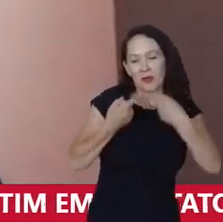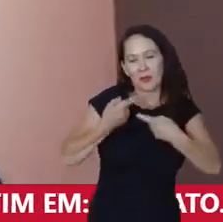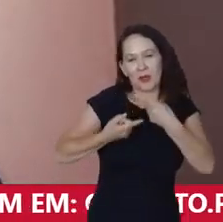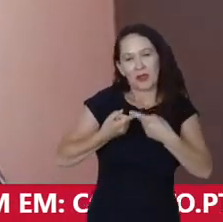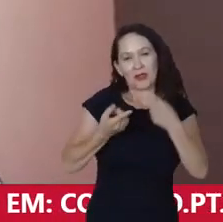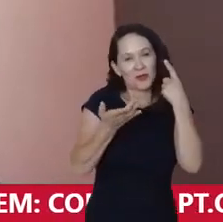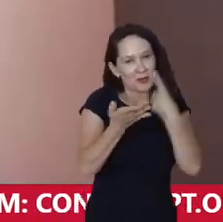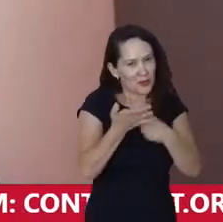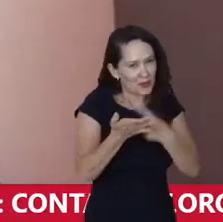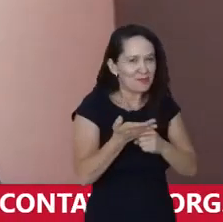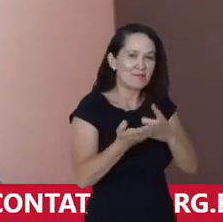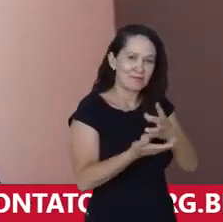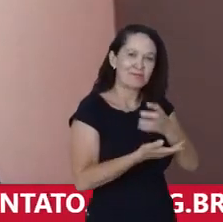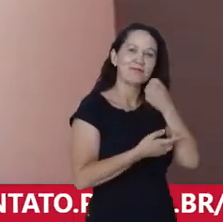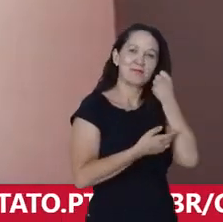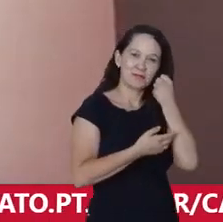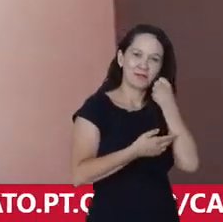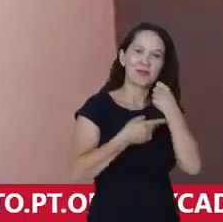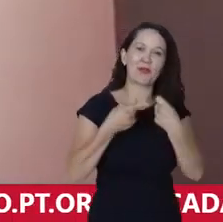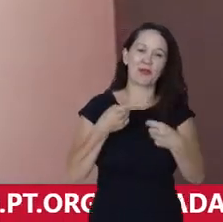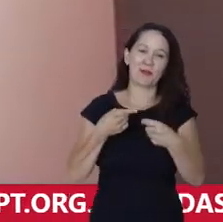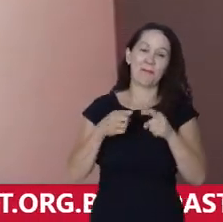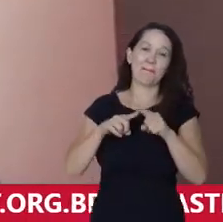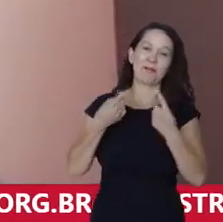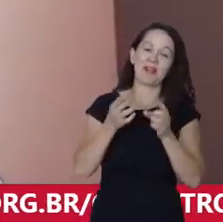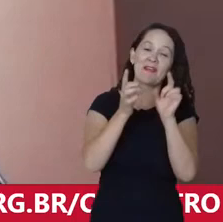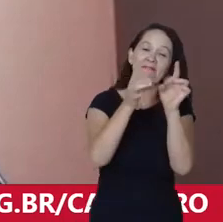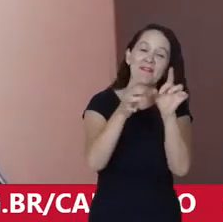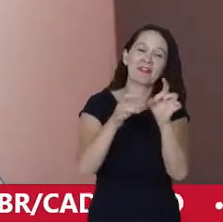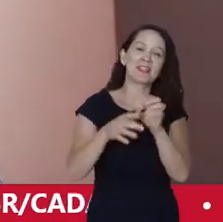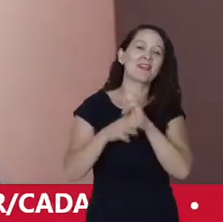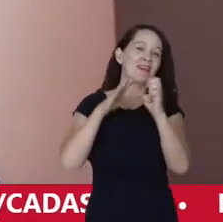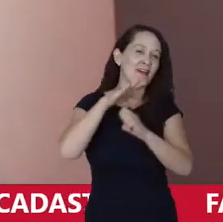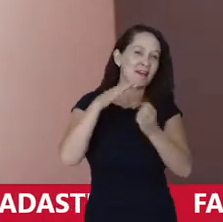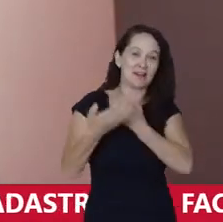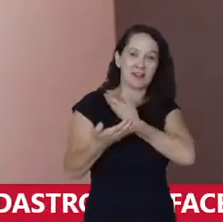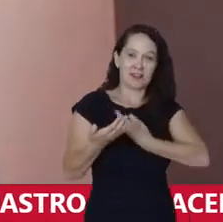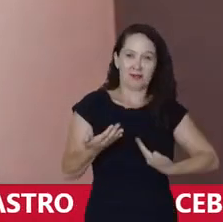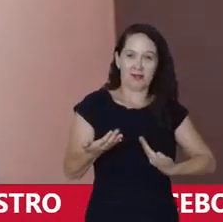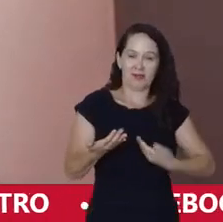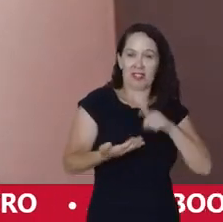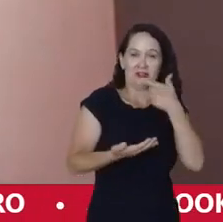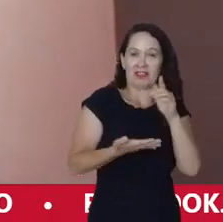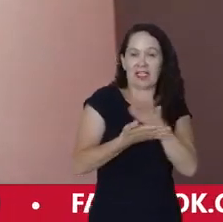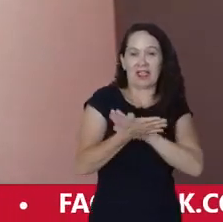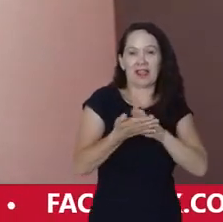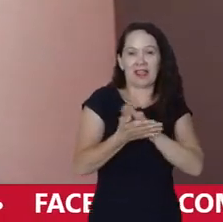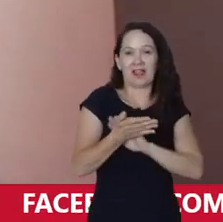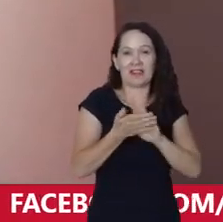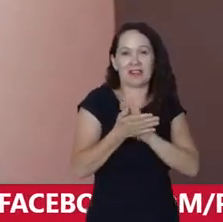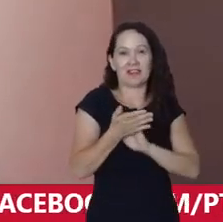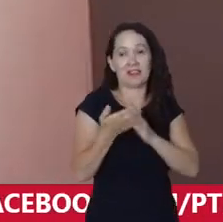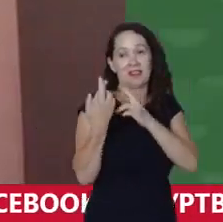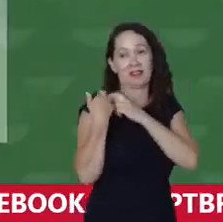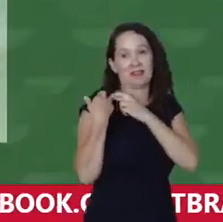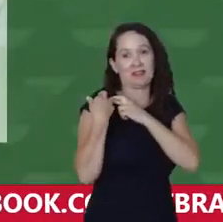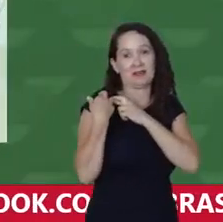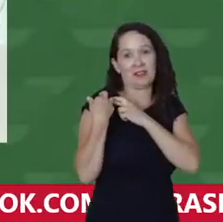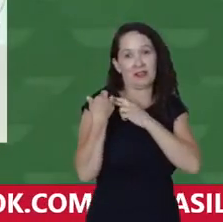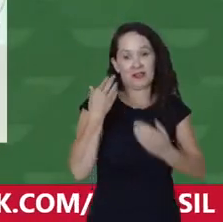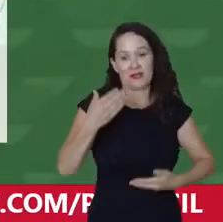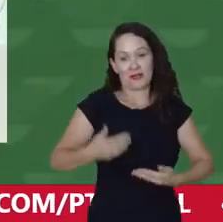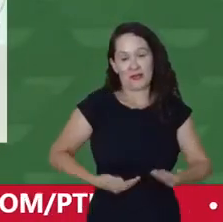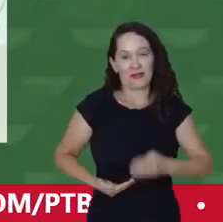lado, e também vai permitir a privatização sem nenhuma restrição de todos os